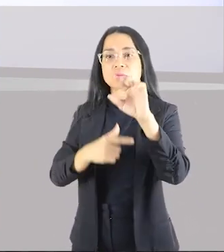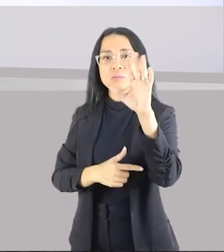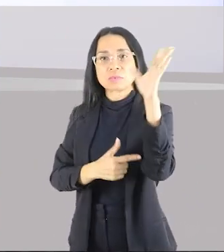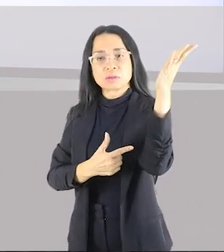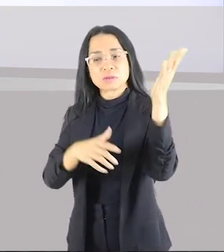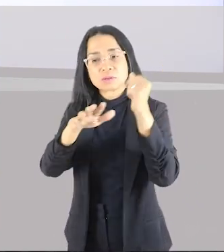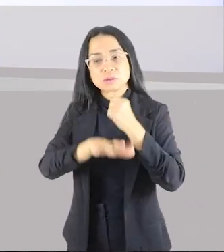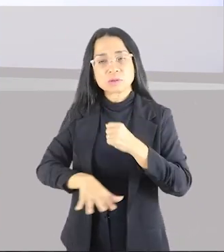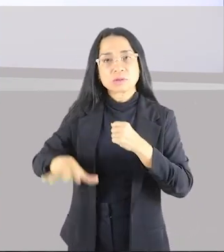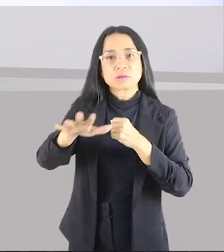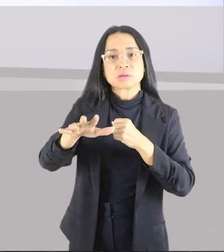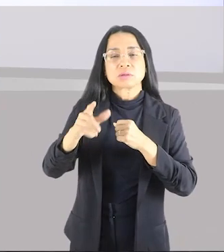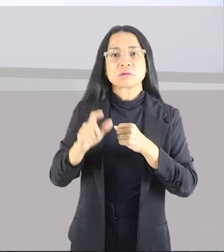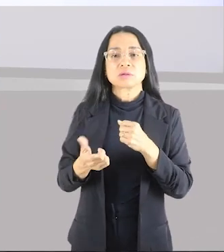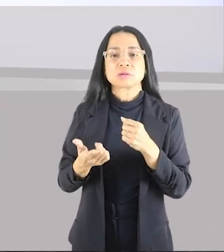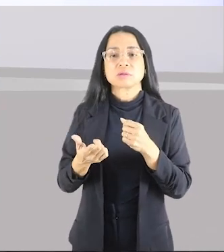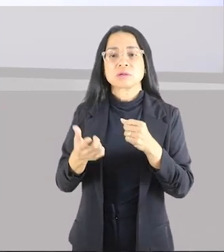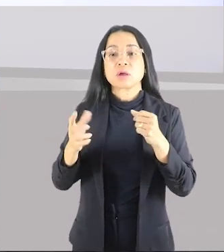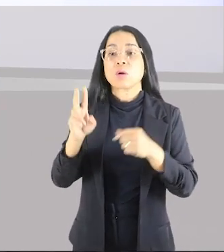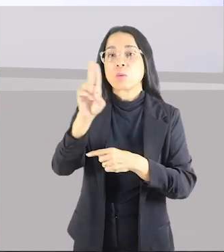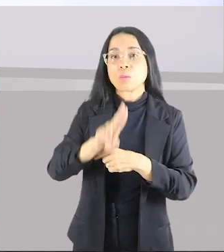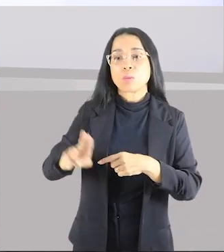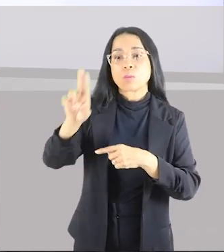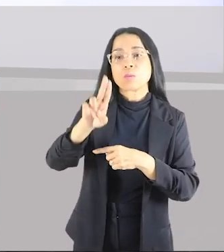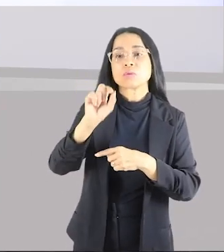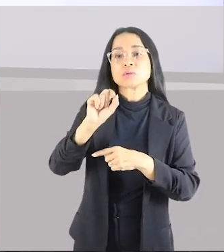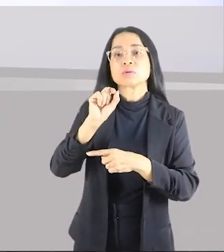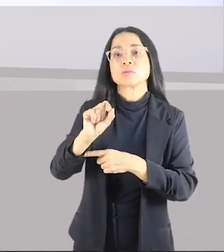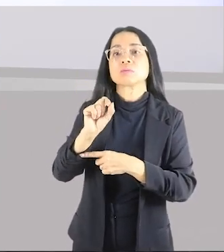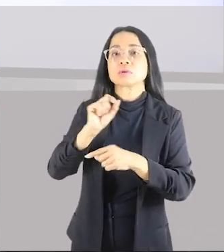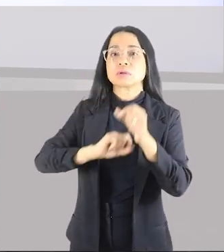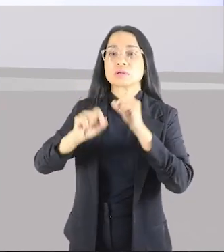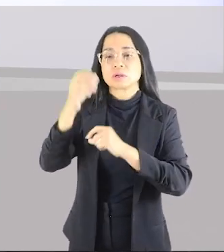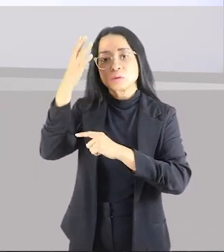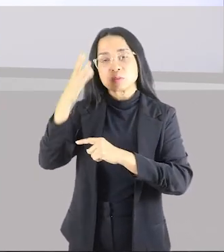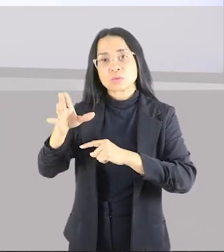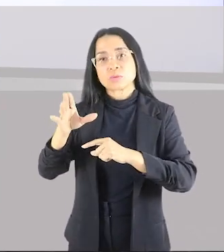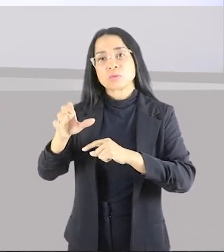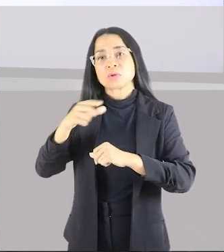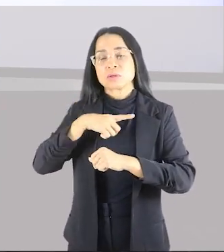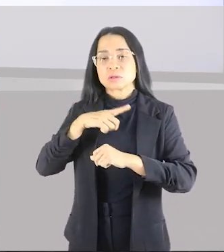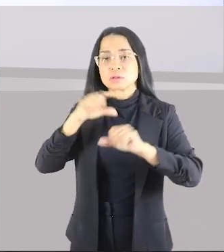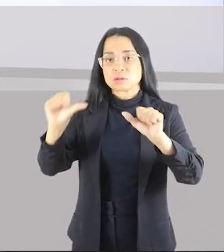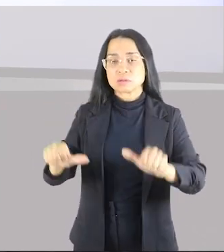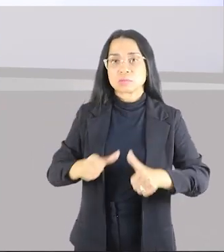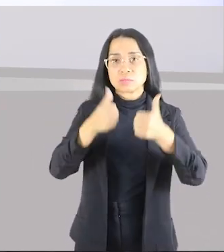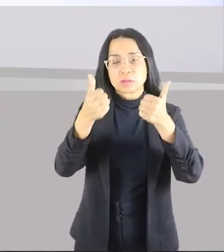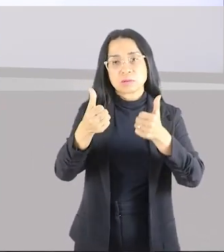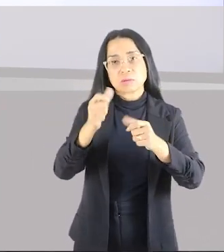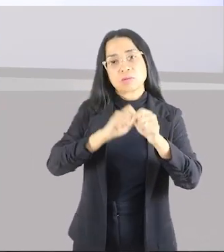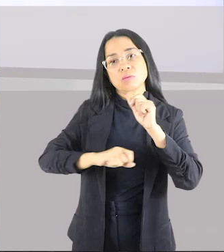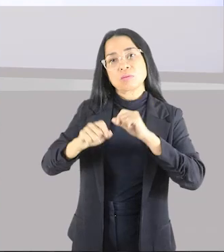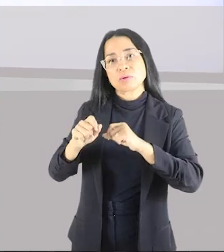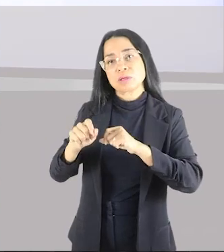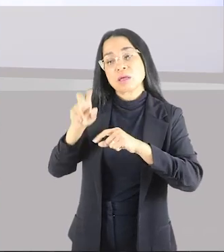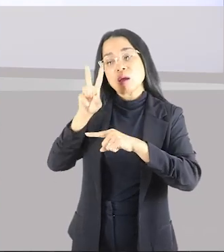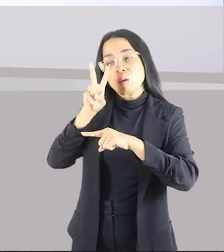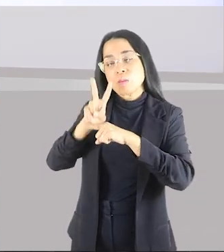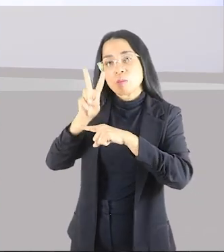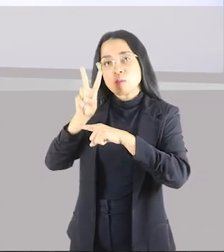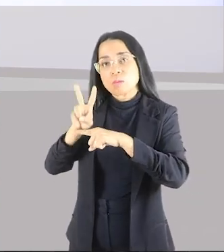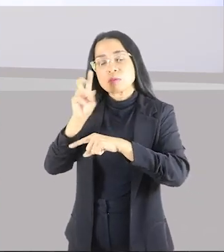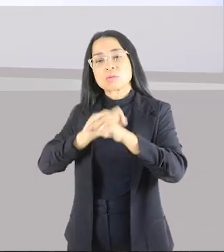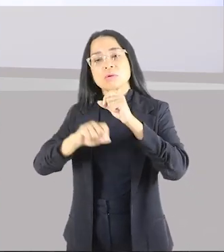trata muito mais de usar aquilo que a cultura tem de melhor e ainda conservá-la ou